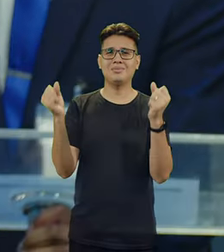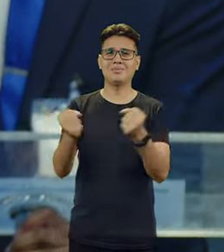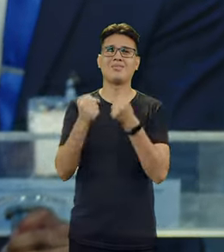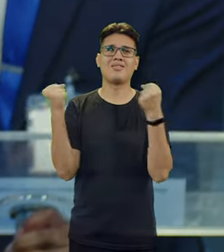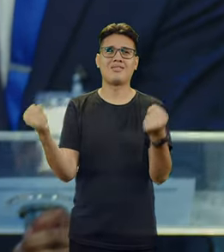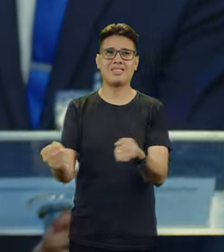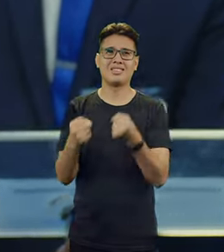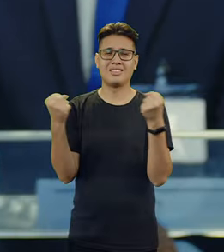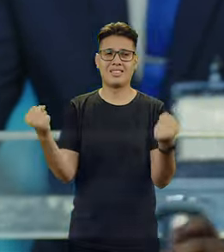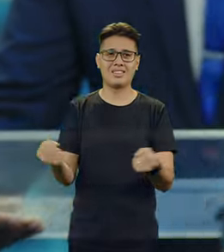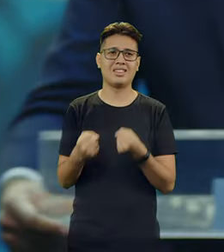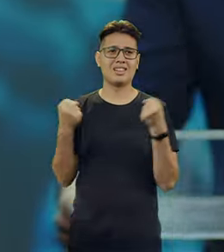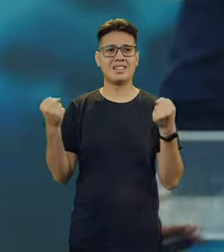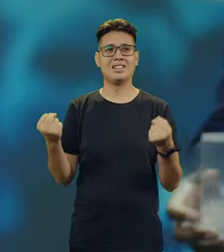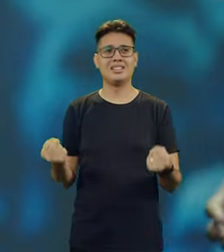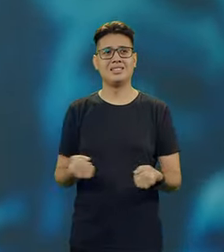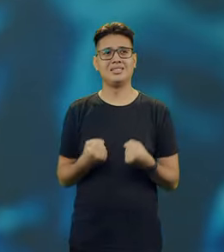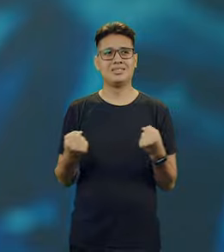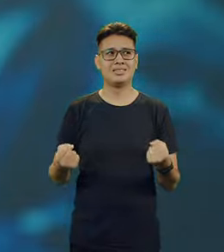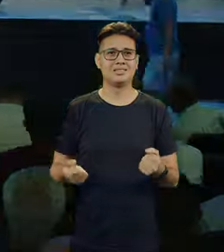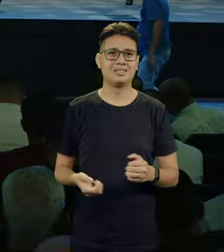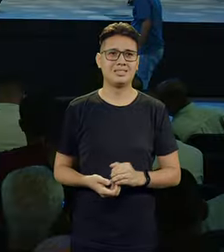Aleluias. Pode vir.